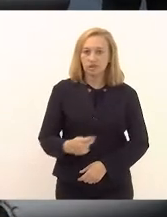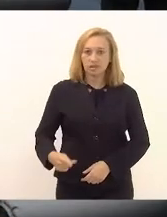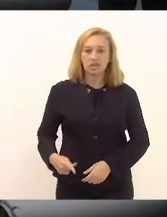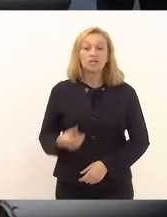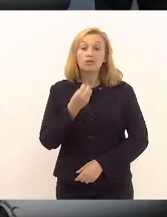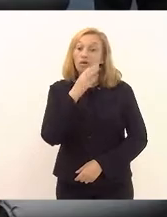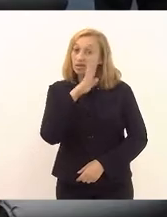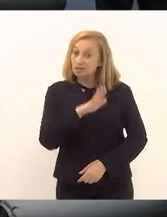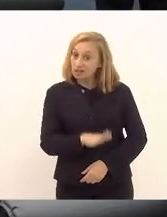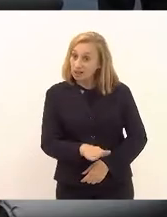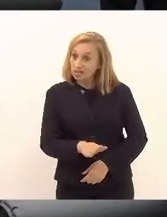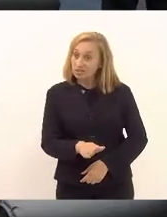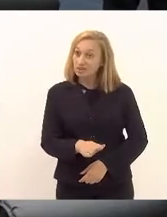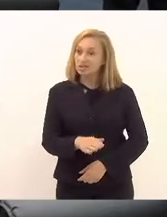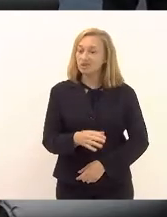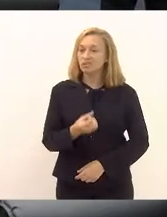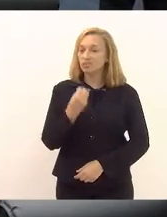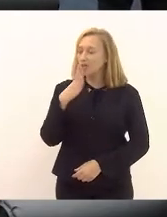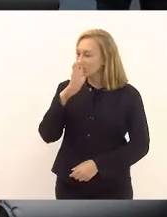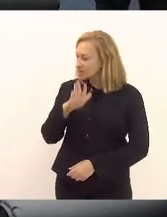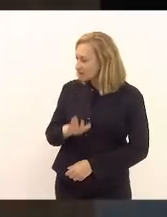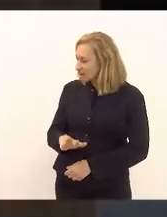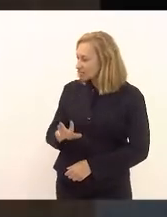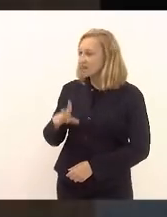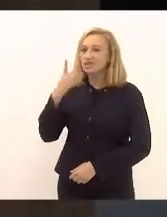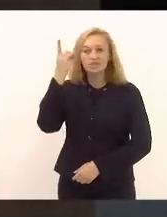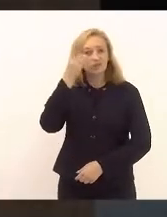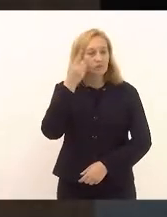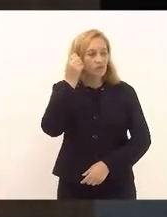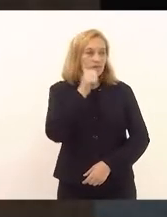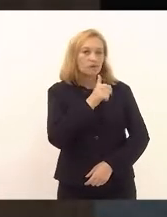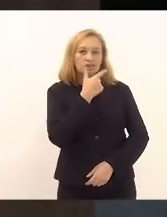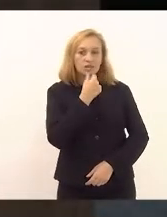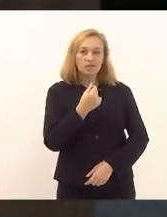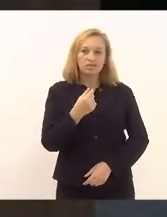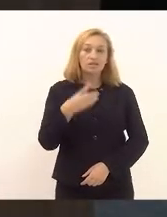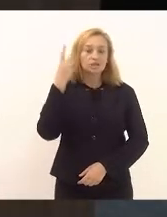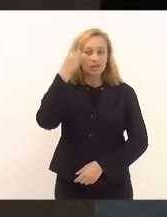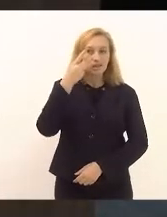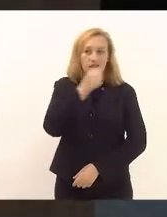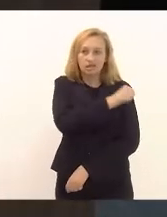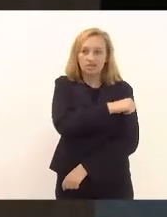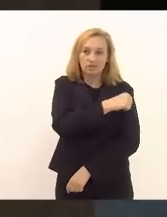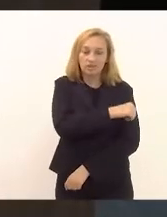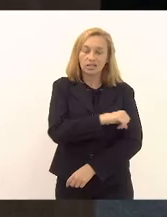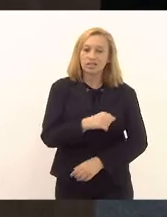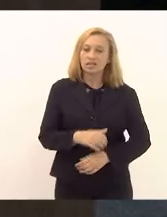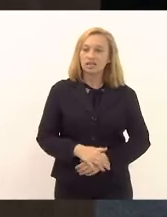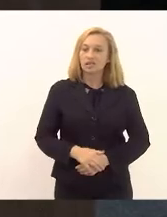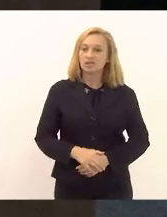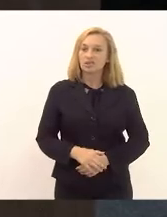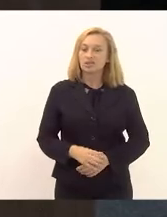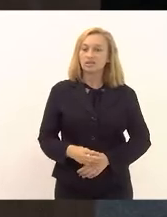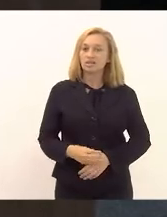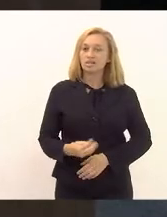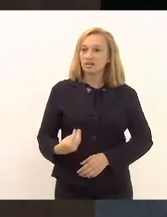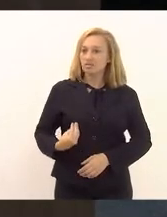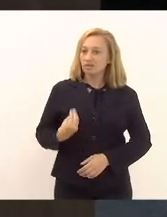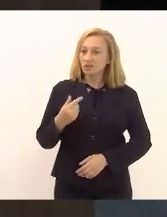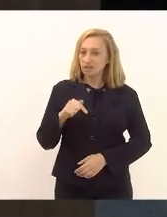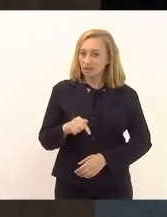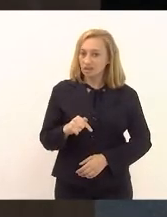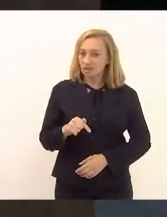presidente, boa tarde, deputadas e deputados. Deputada enfermeira Rejane, apesar de estar presente,